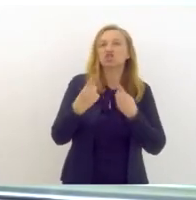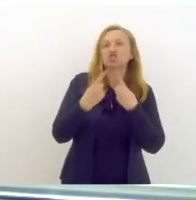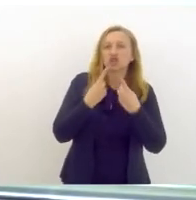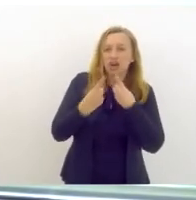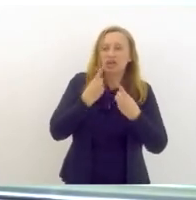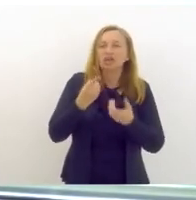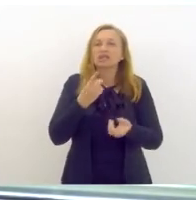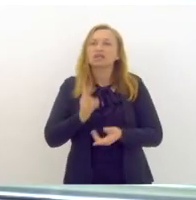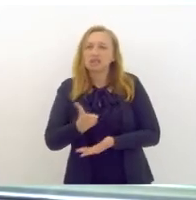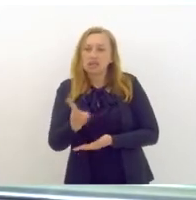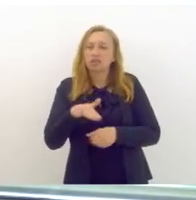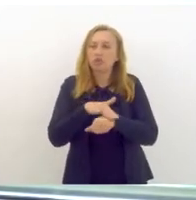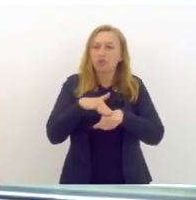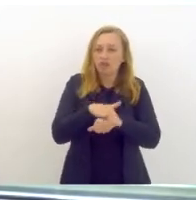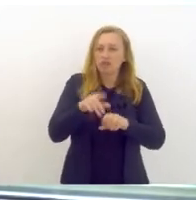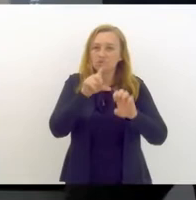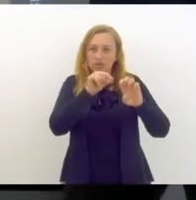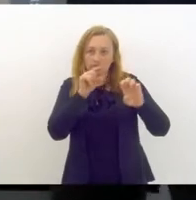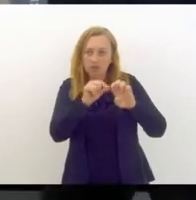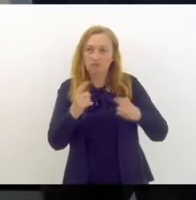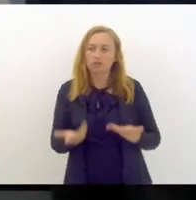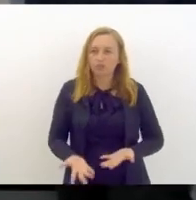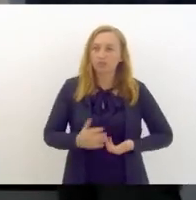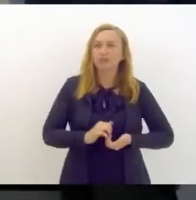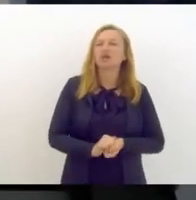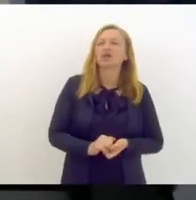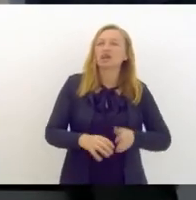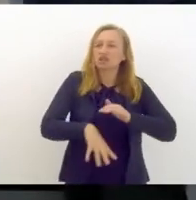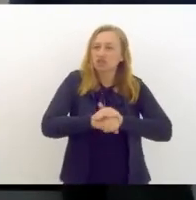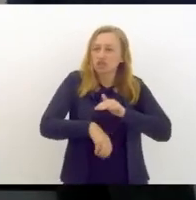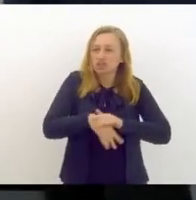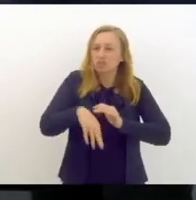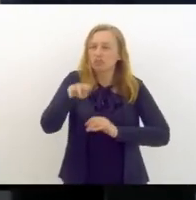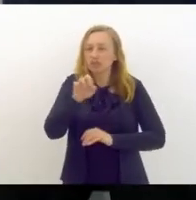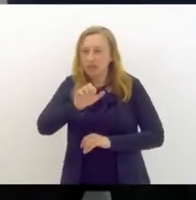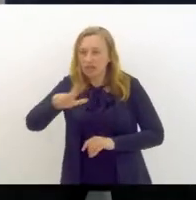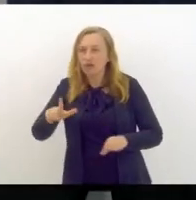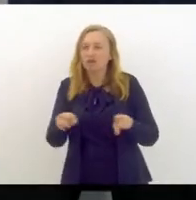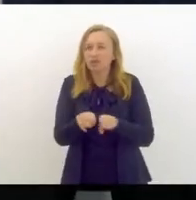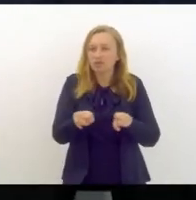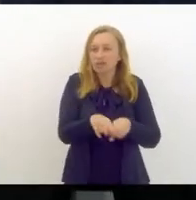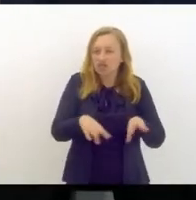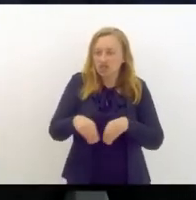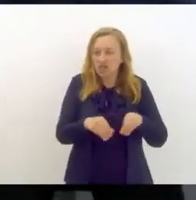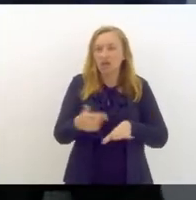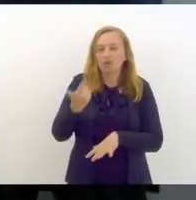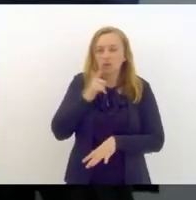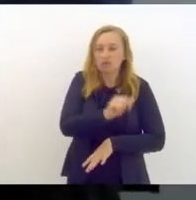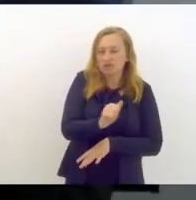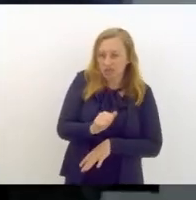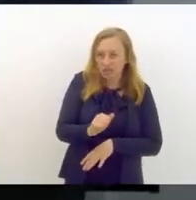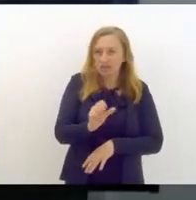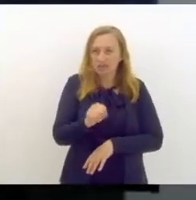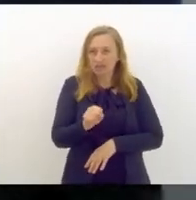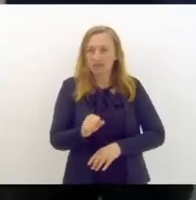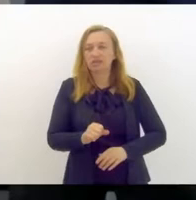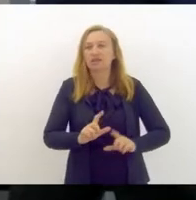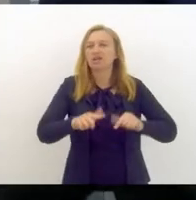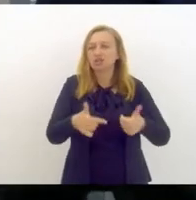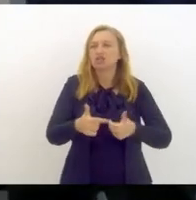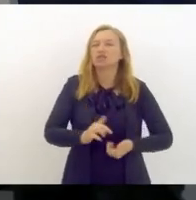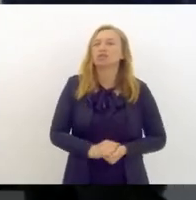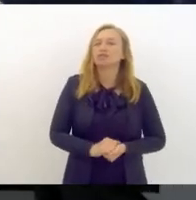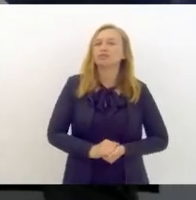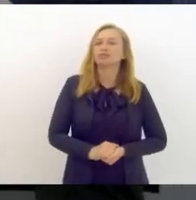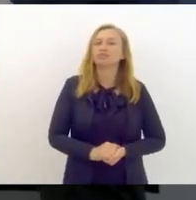sempre uma conversa com o empreendedor. Então, a extração mineral, a extração de areia, a gente consegue se manifestar e está na história do refúgio, a